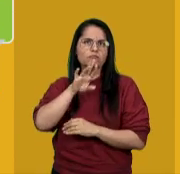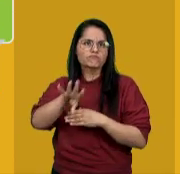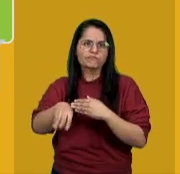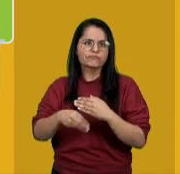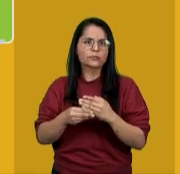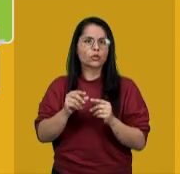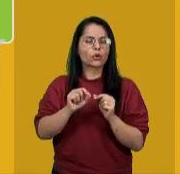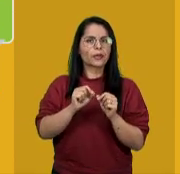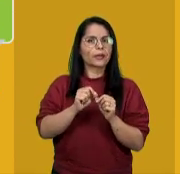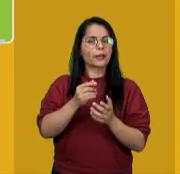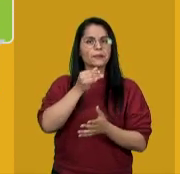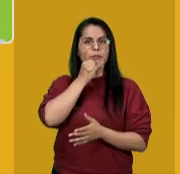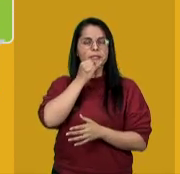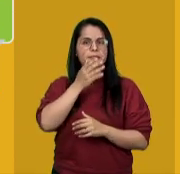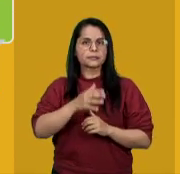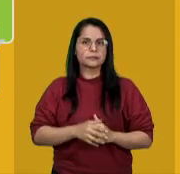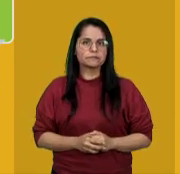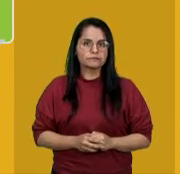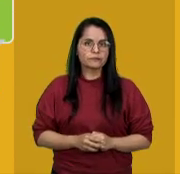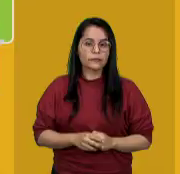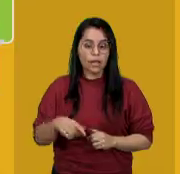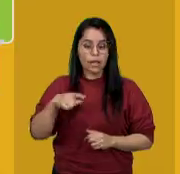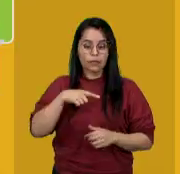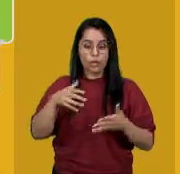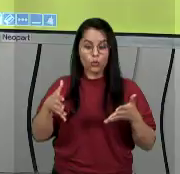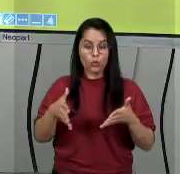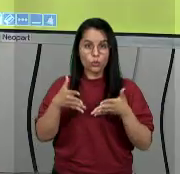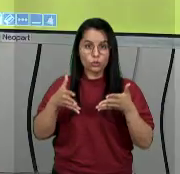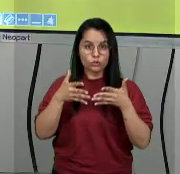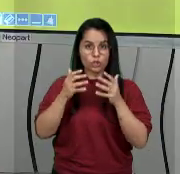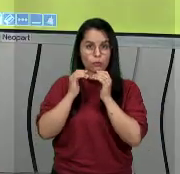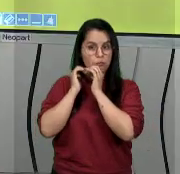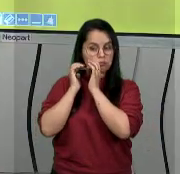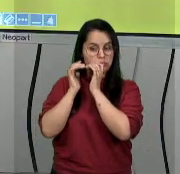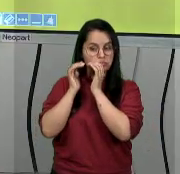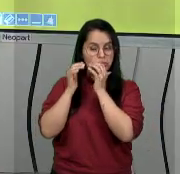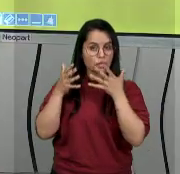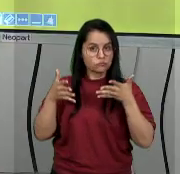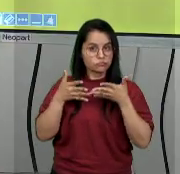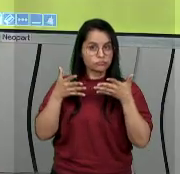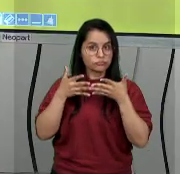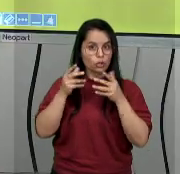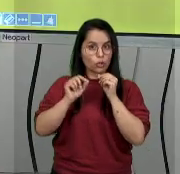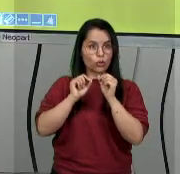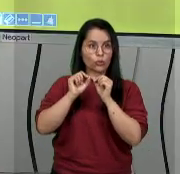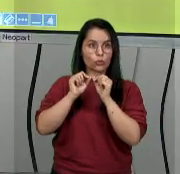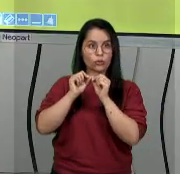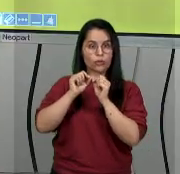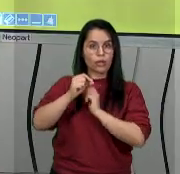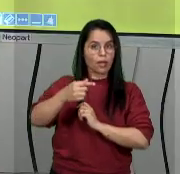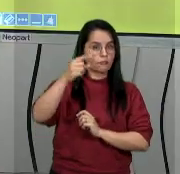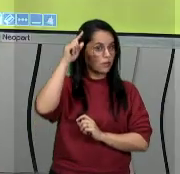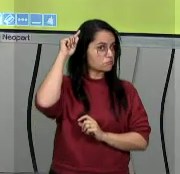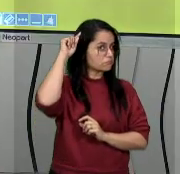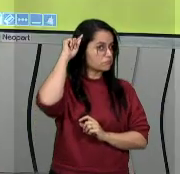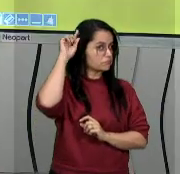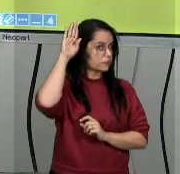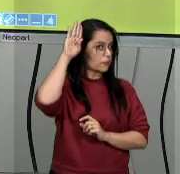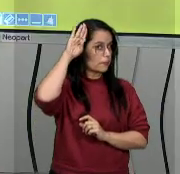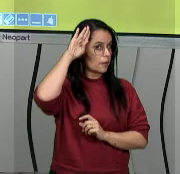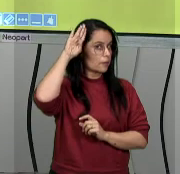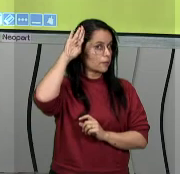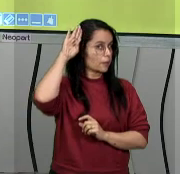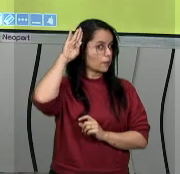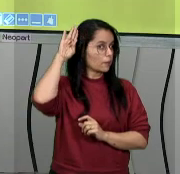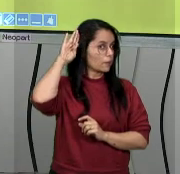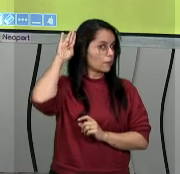assim, esse estímulo ele tem que chegar no encéfalo, passar para a medula